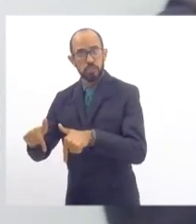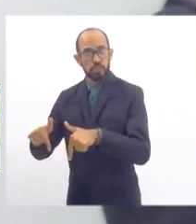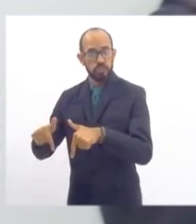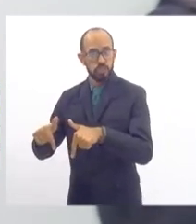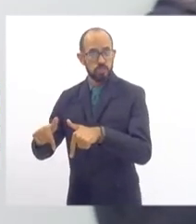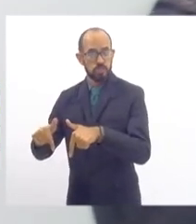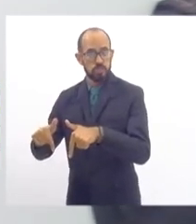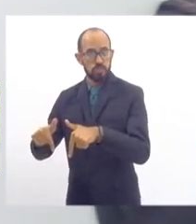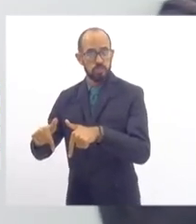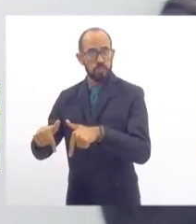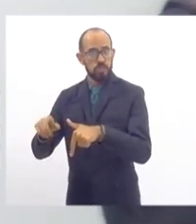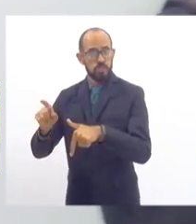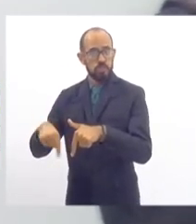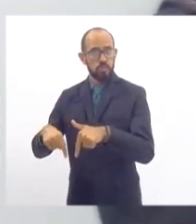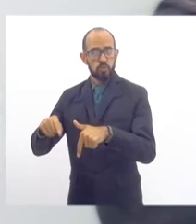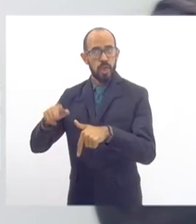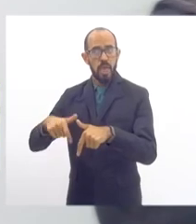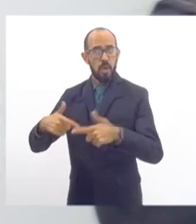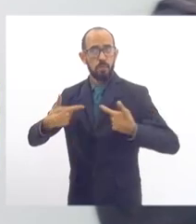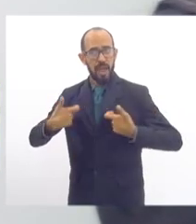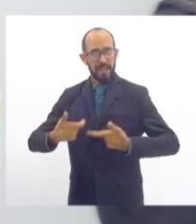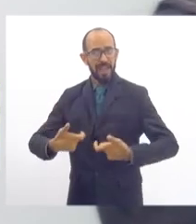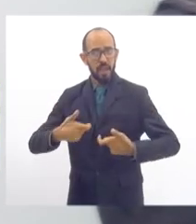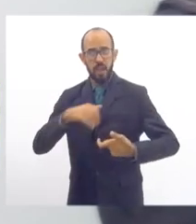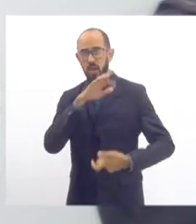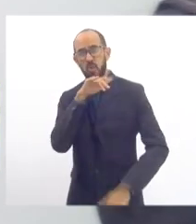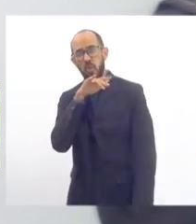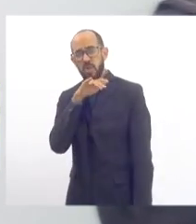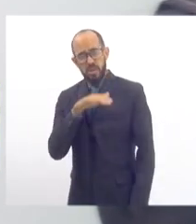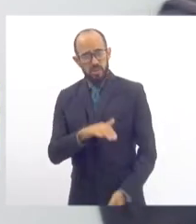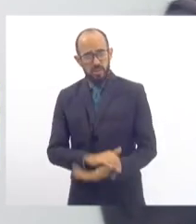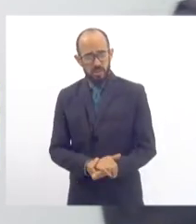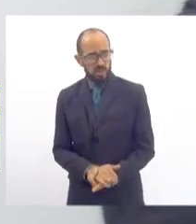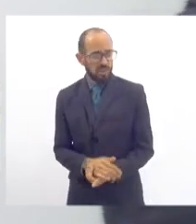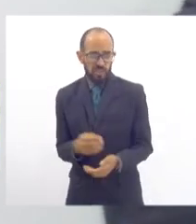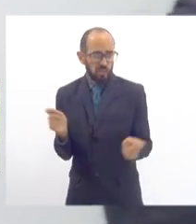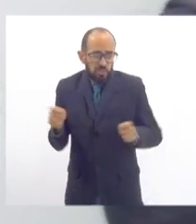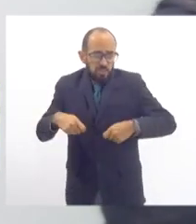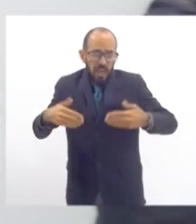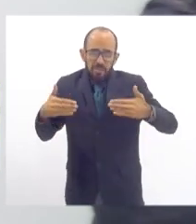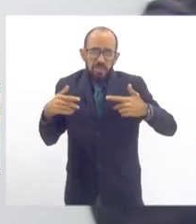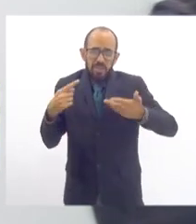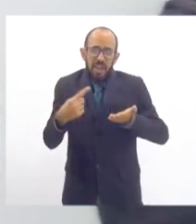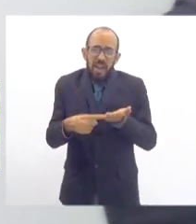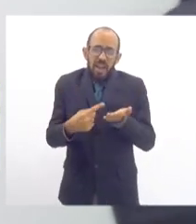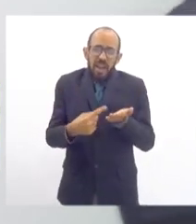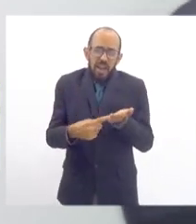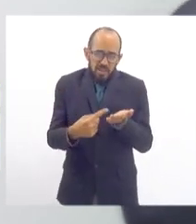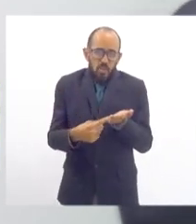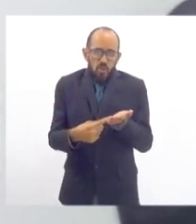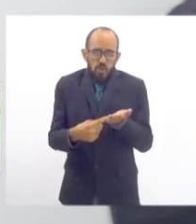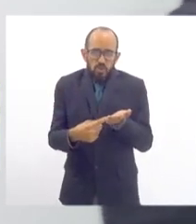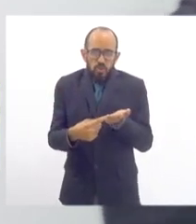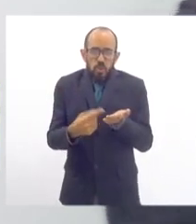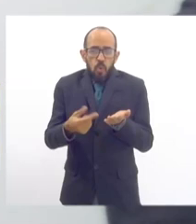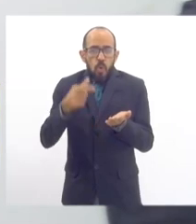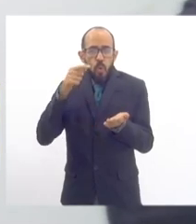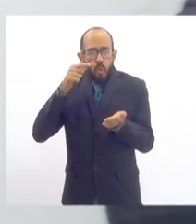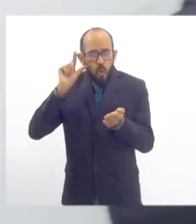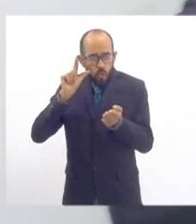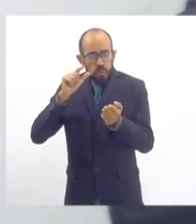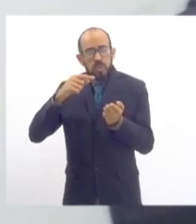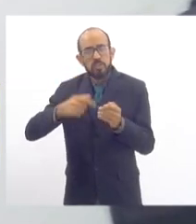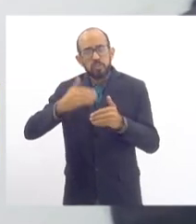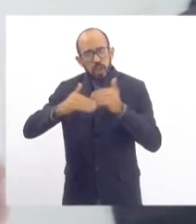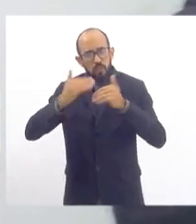forma belicosa que a gente não consegue chegar num consenso. E ontem a gente avançou muito na composição, na